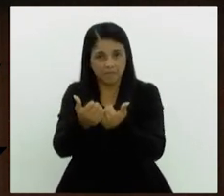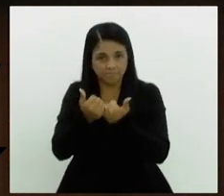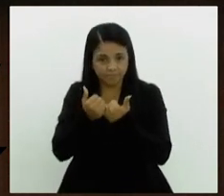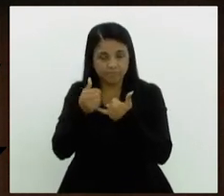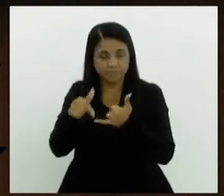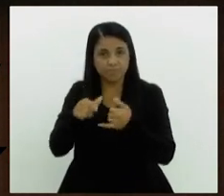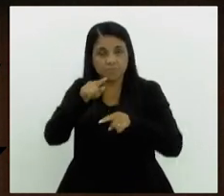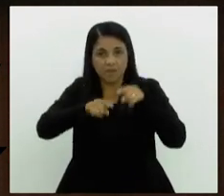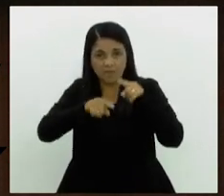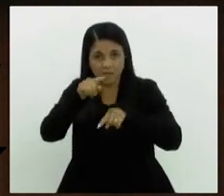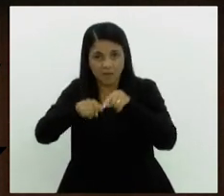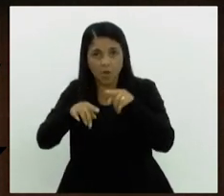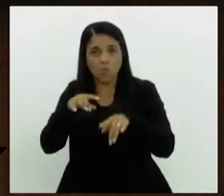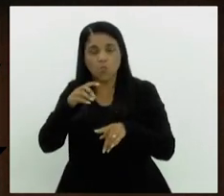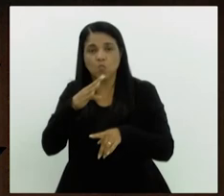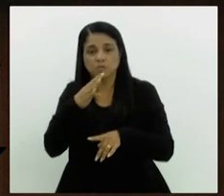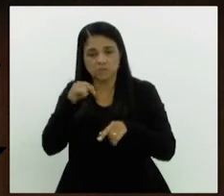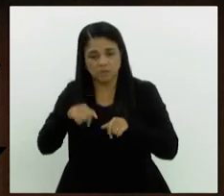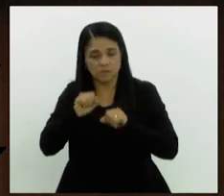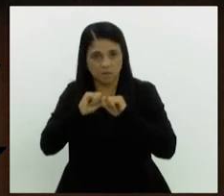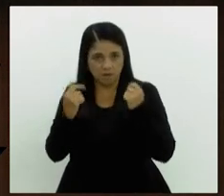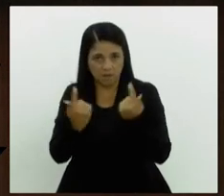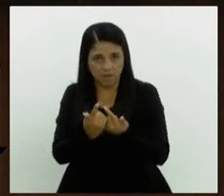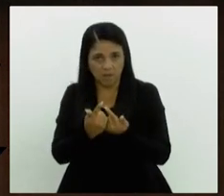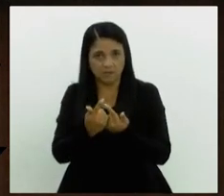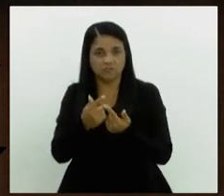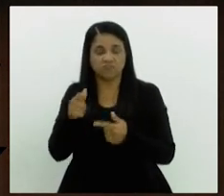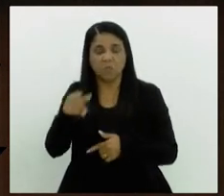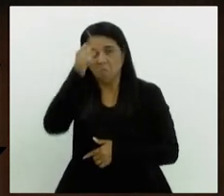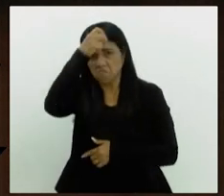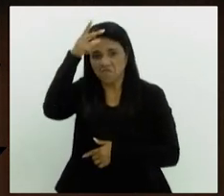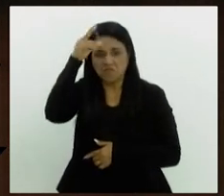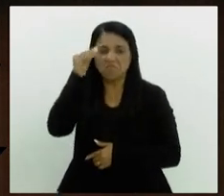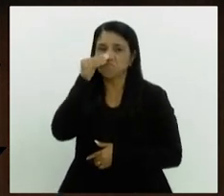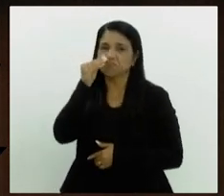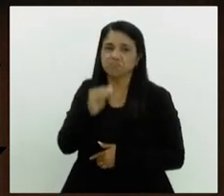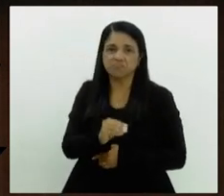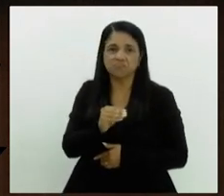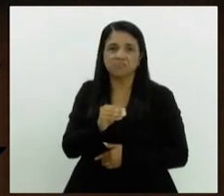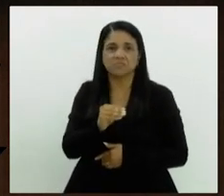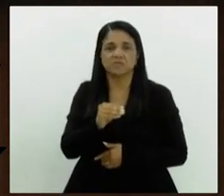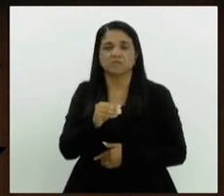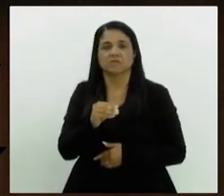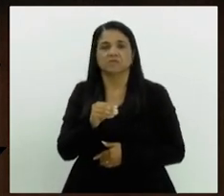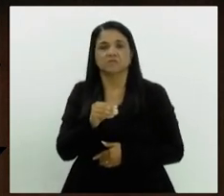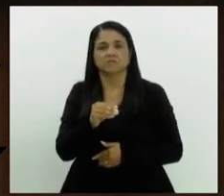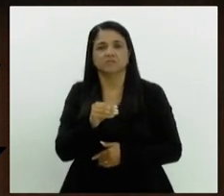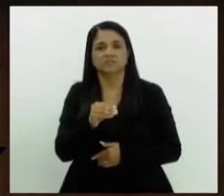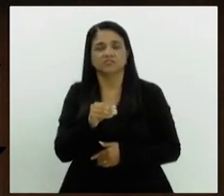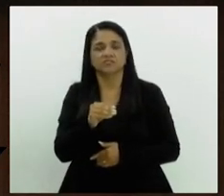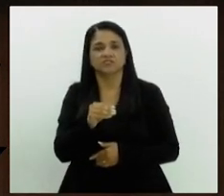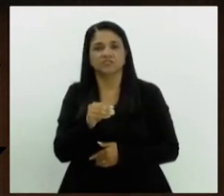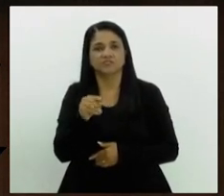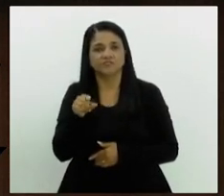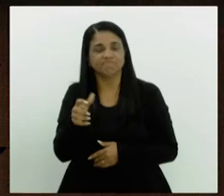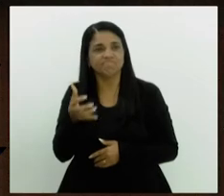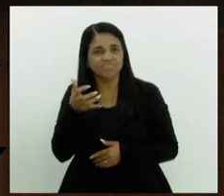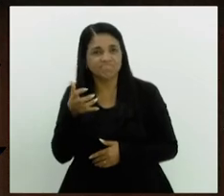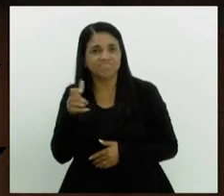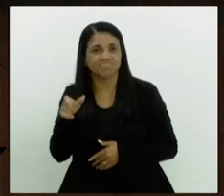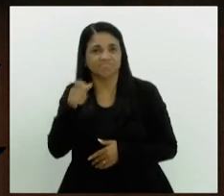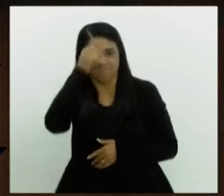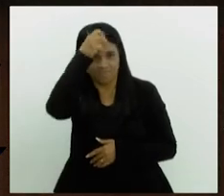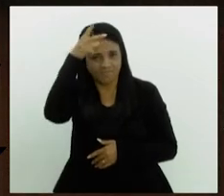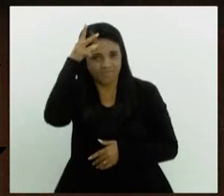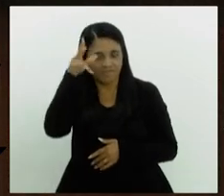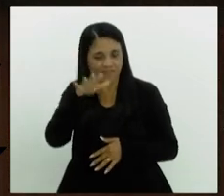patrimônio material, o que está sendo completamente desconsiderado pelo prefeito, porque no afã de atender a um setor